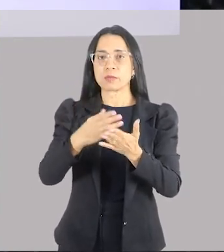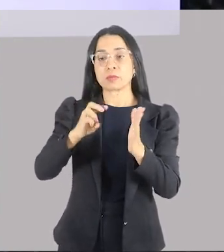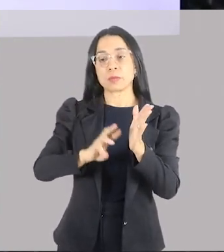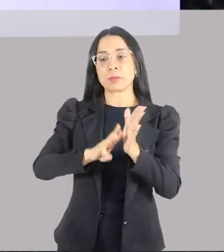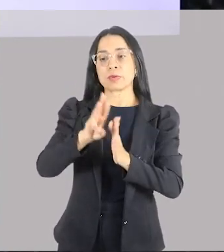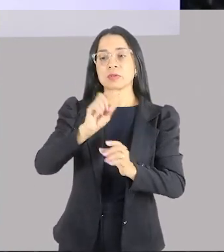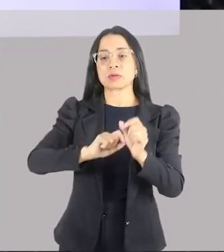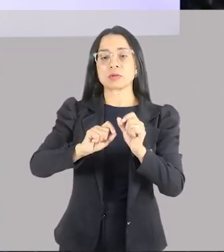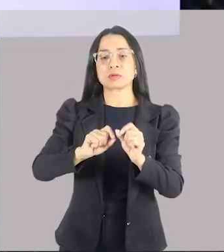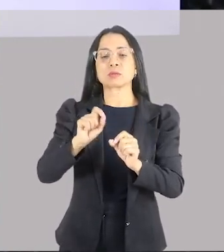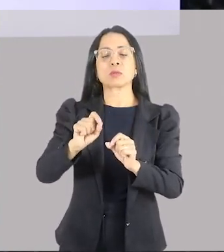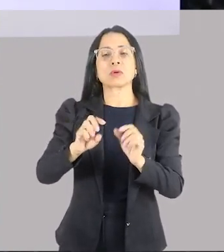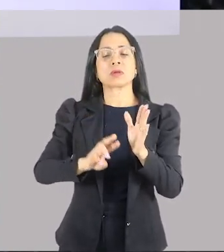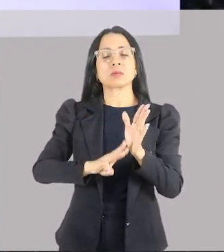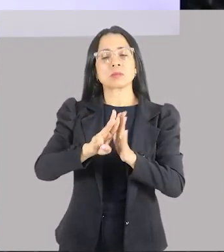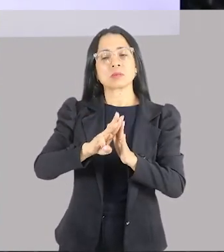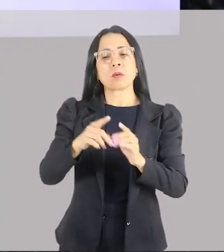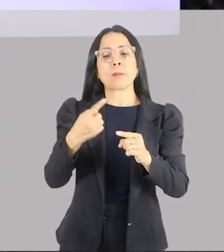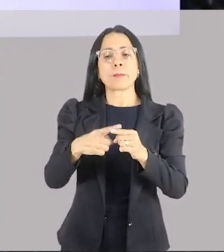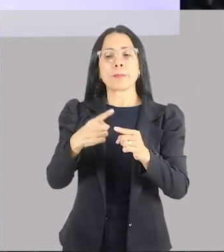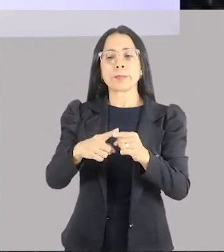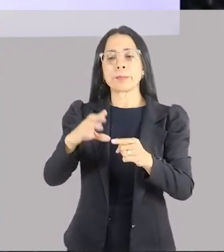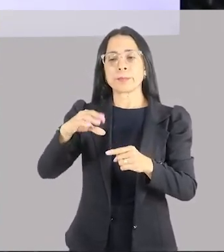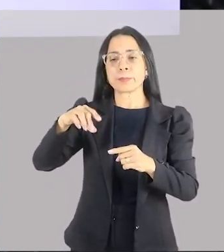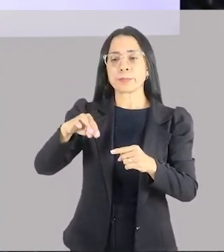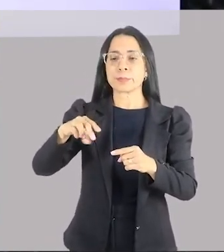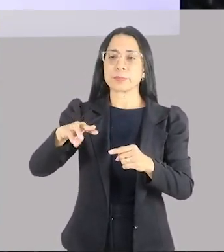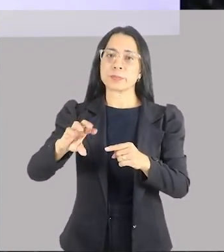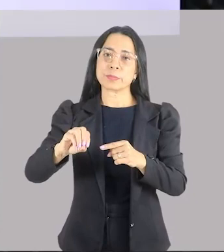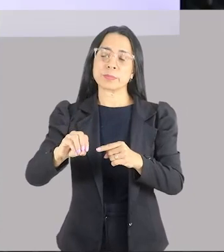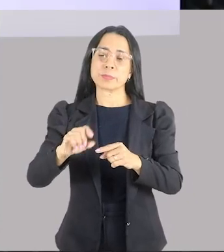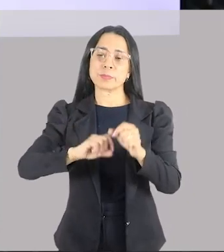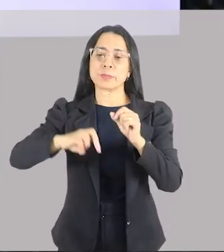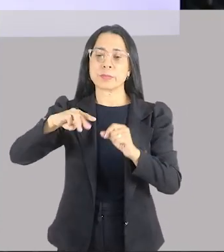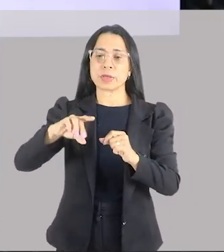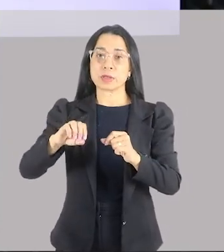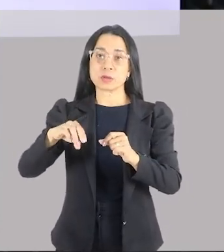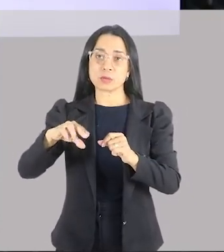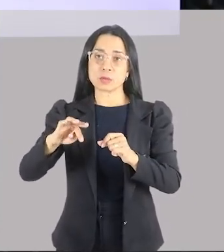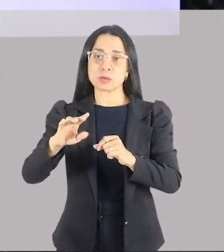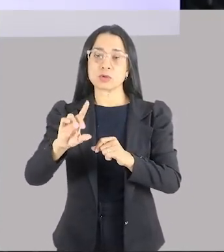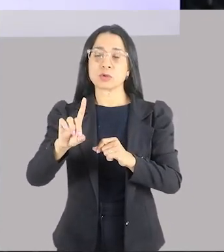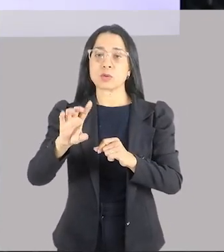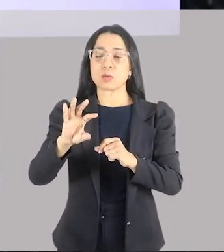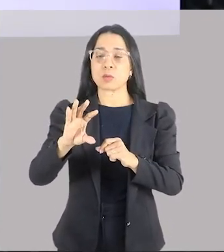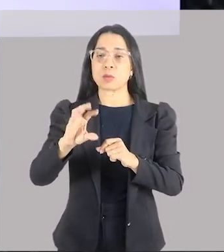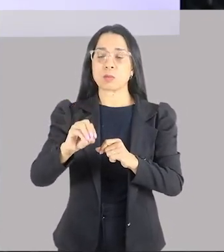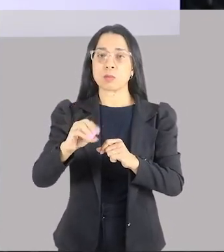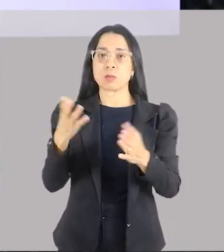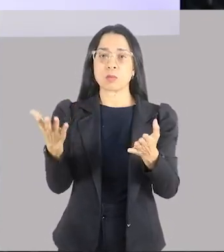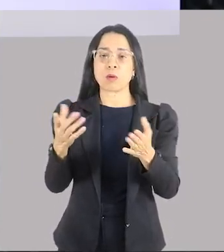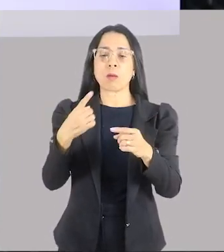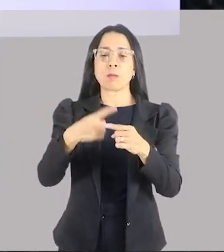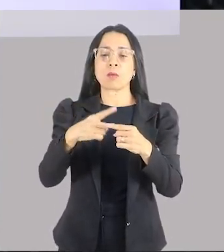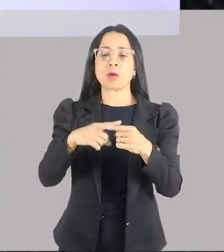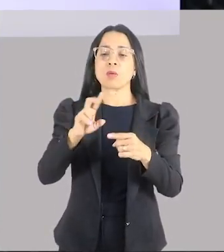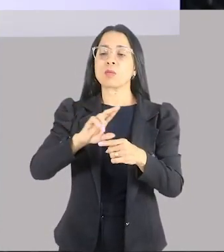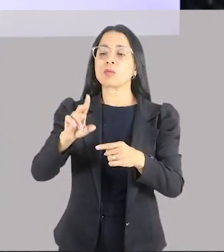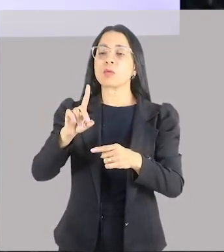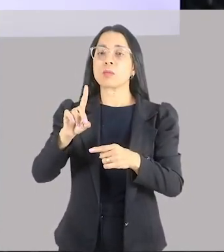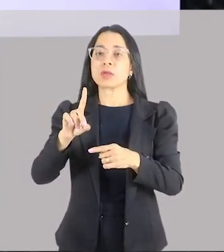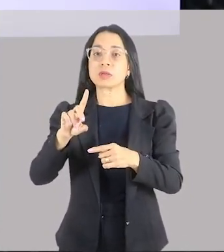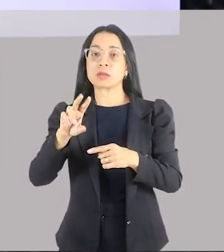Descartes... Por que ceticismo metódico? Porque o nome é dúvida. Olha, hein? Que dica importante para você. Professor,